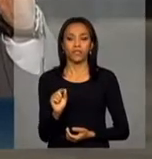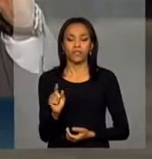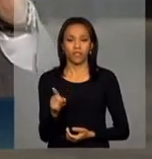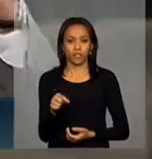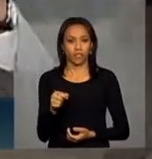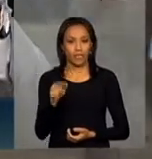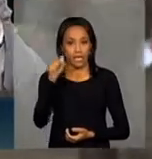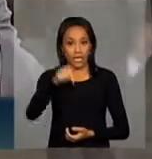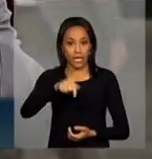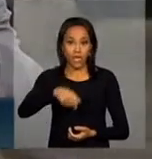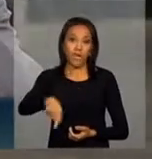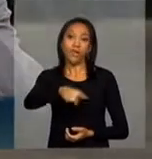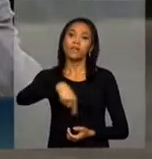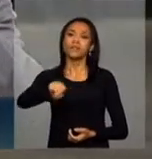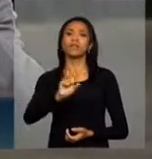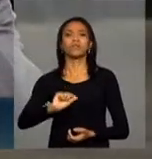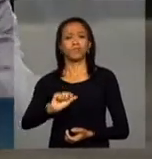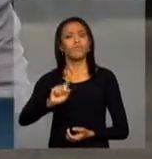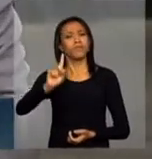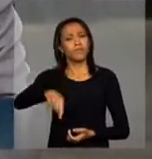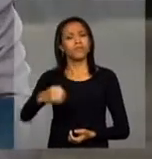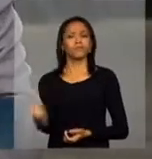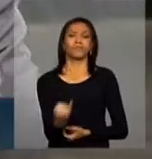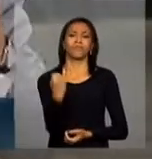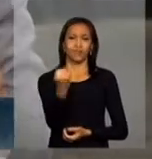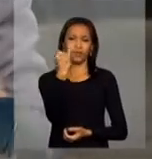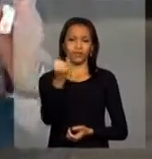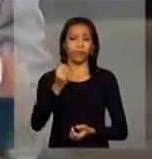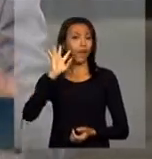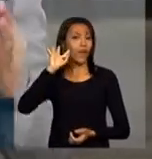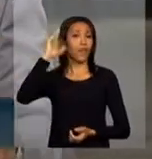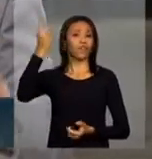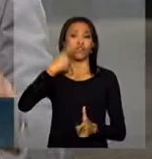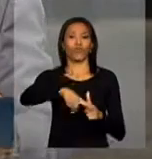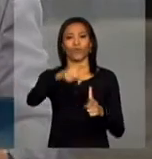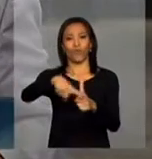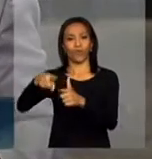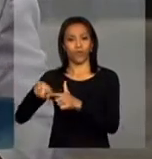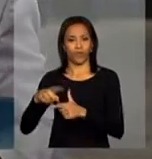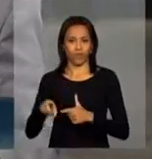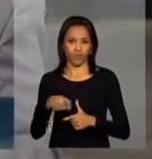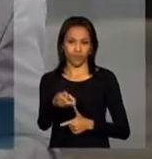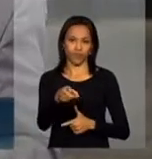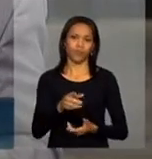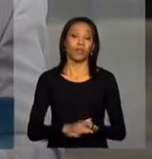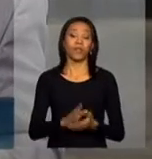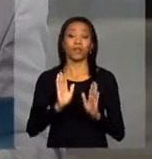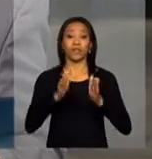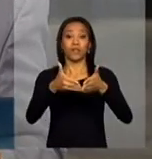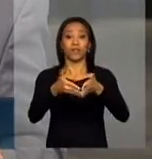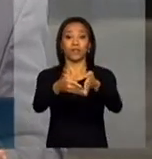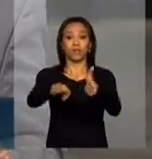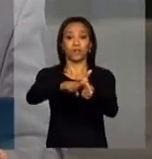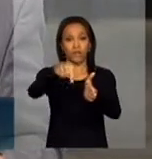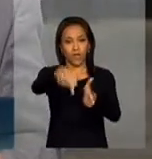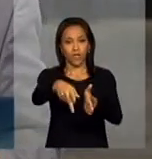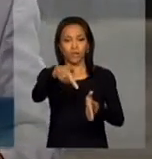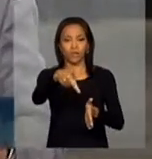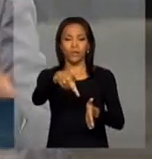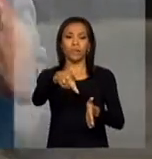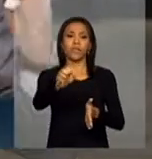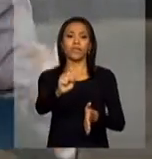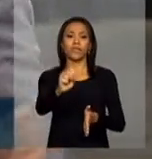de esses recursos sejam significativos para resolver o problema de acesso ao Porto de Santos, tanto nas